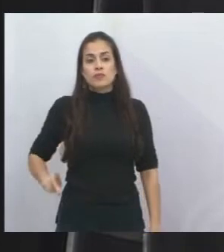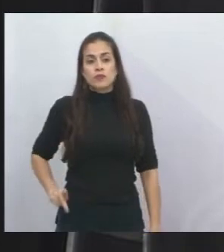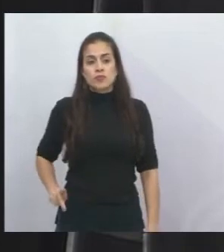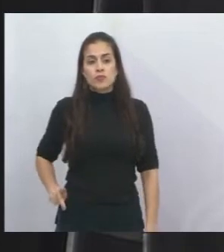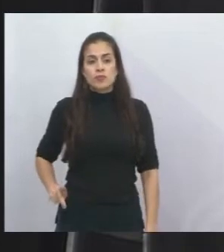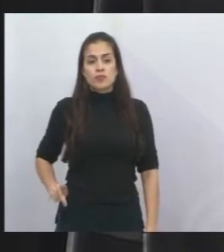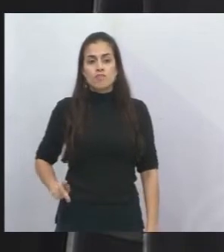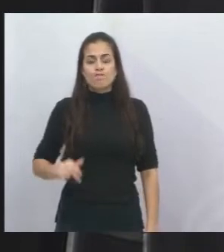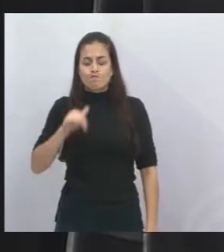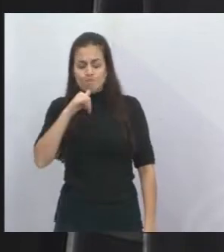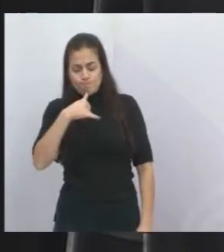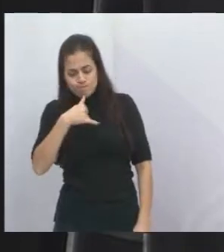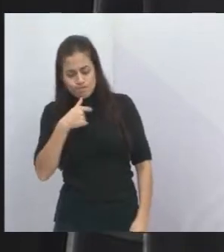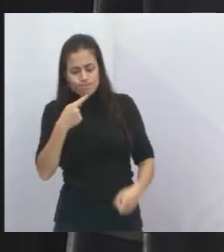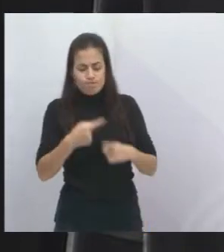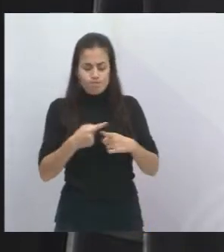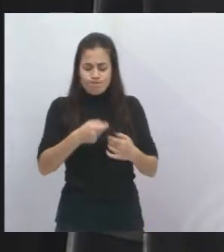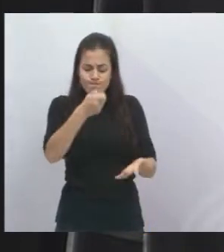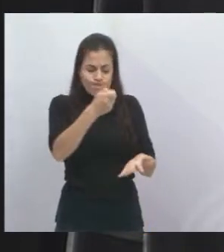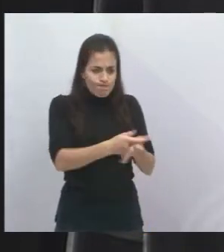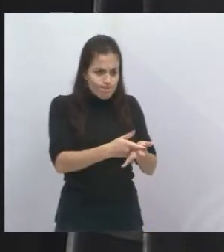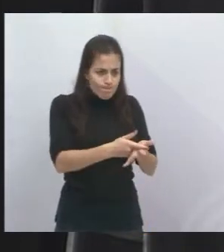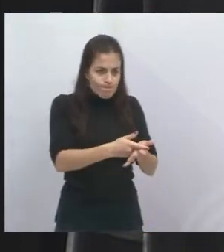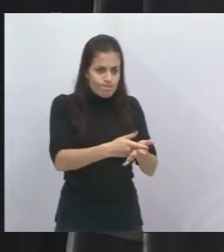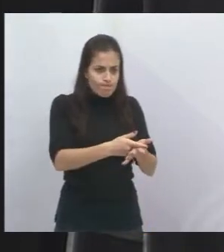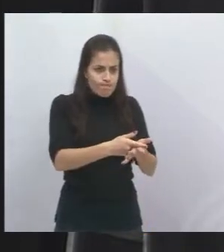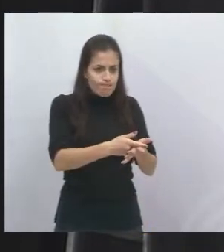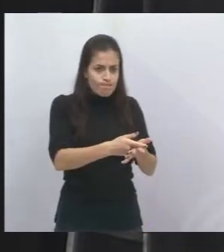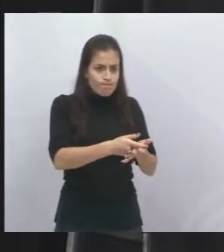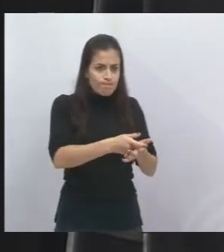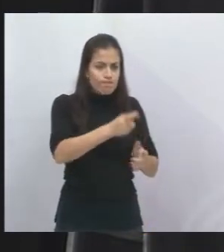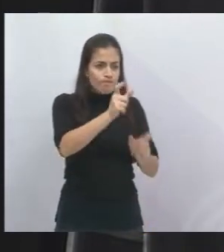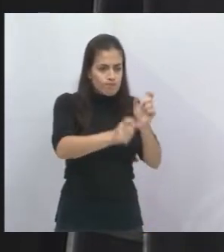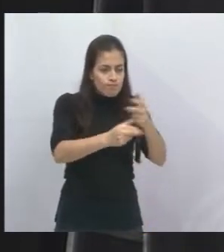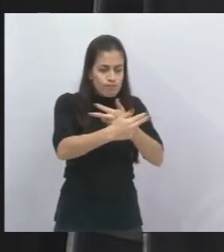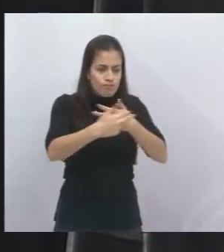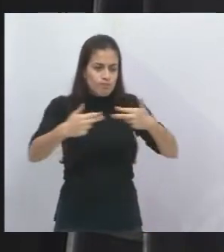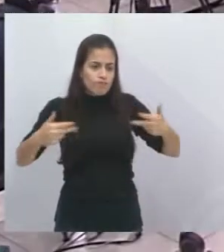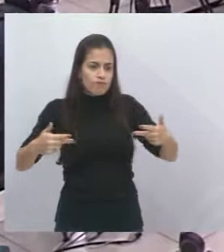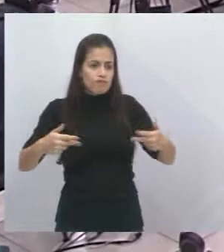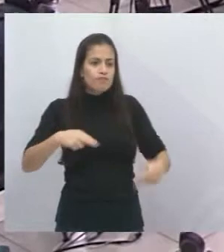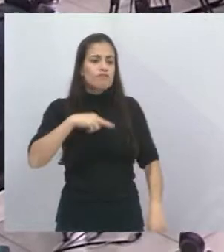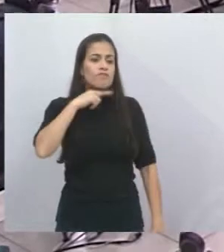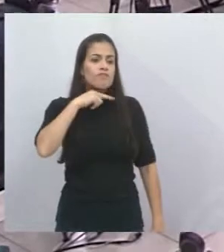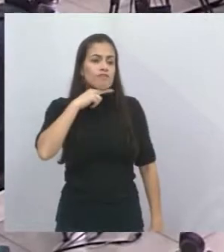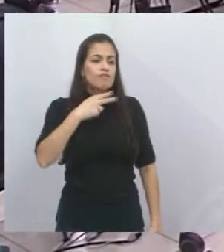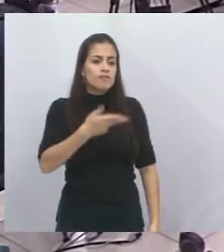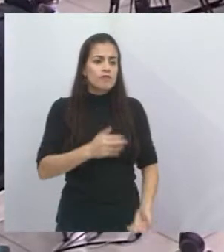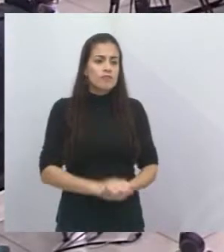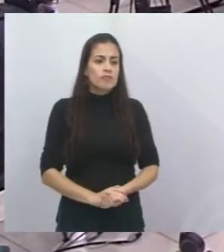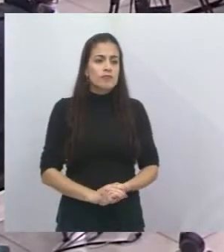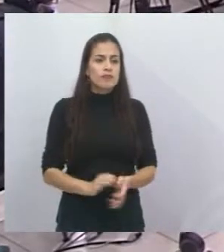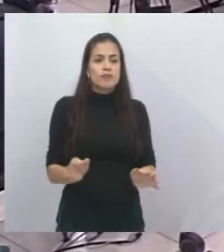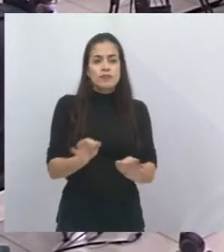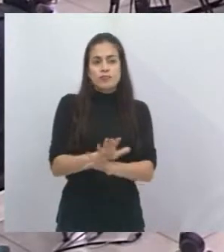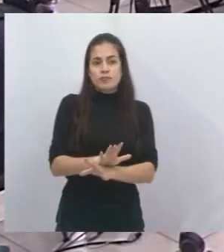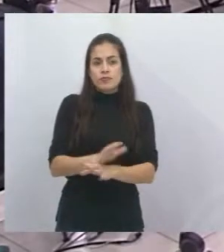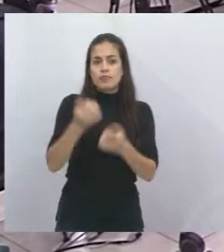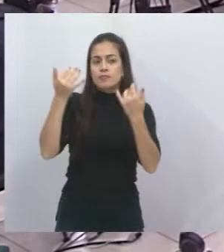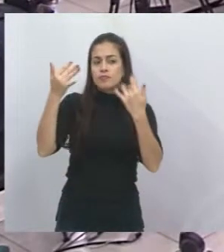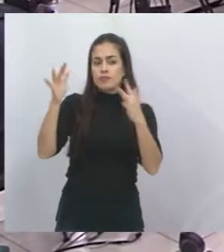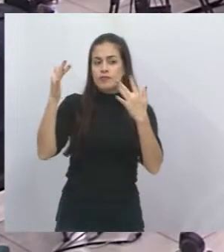contas do neto. Então, minhas considerações são essas. Só para encerrar, eu dou os parabéns ao Fravim e também à Maria